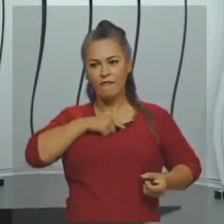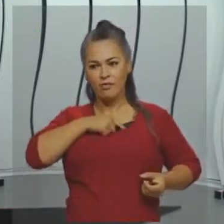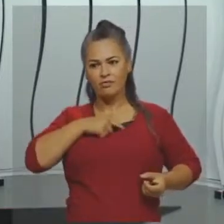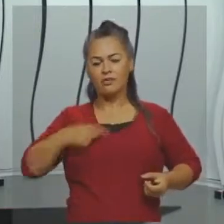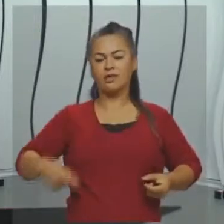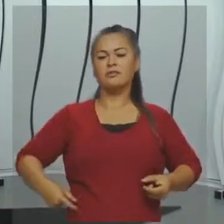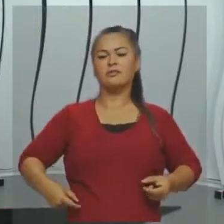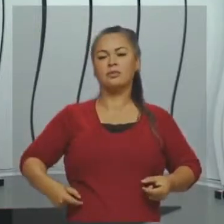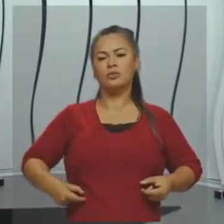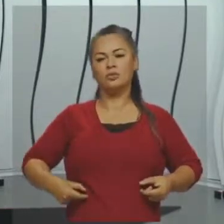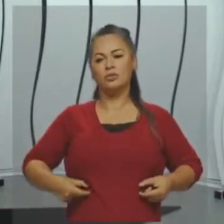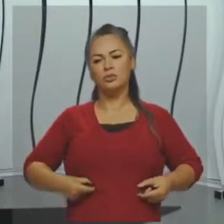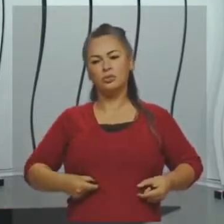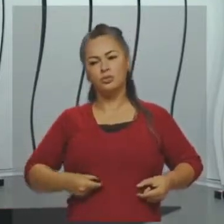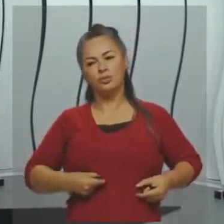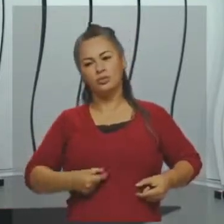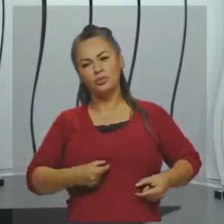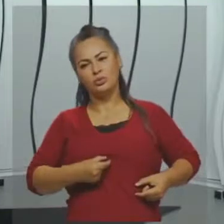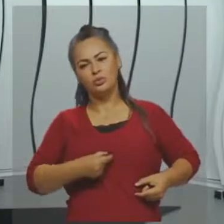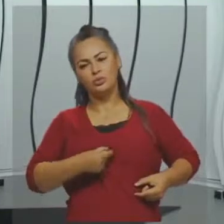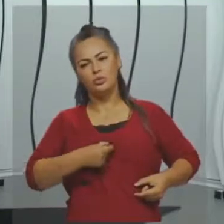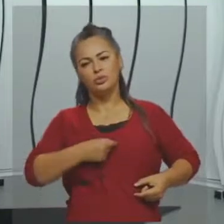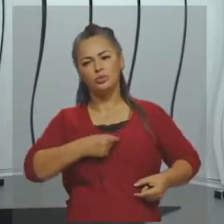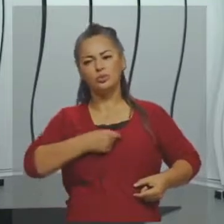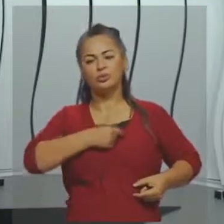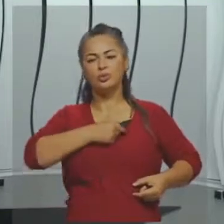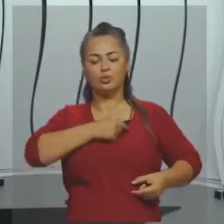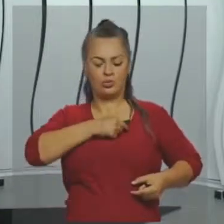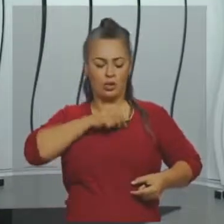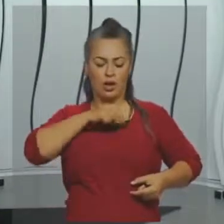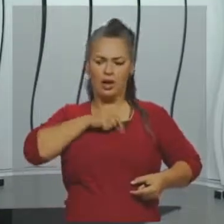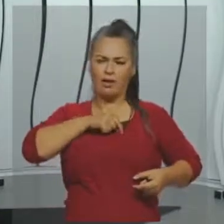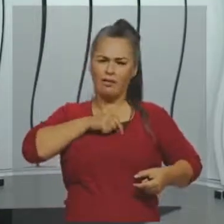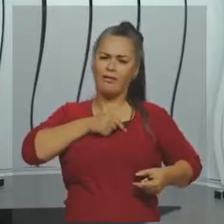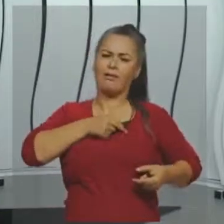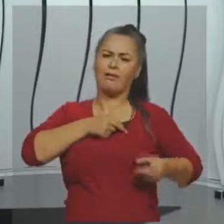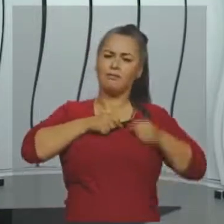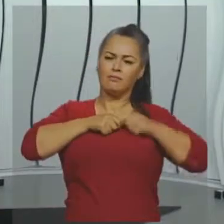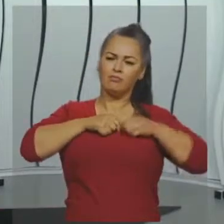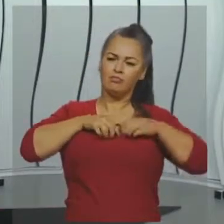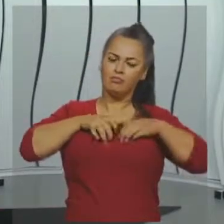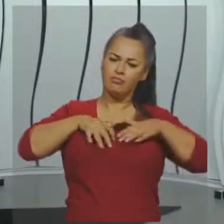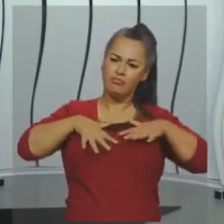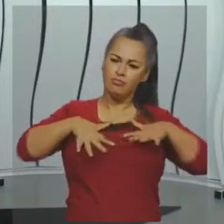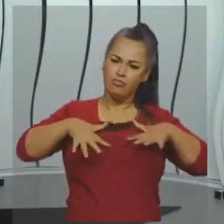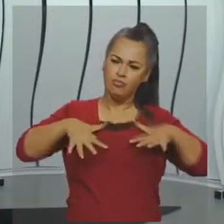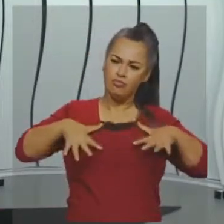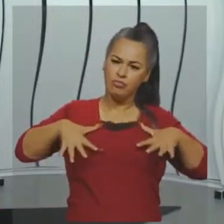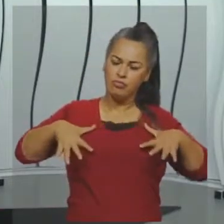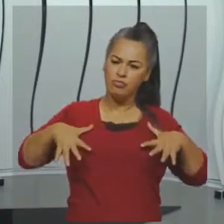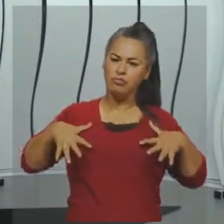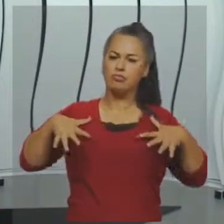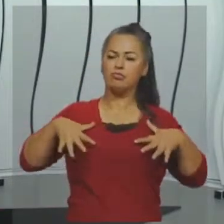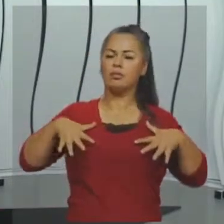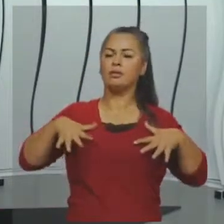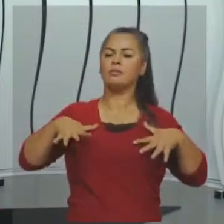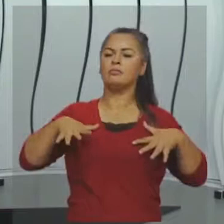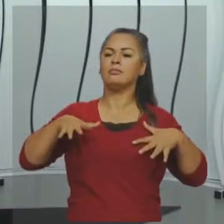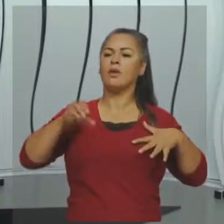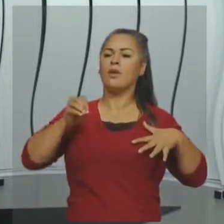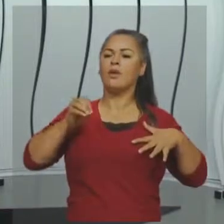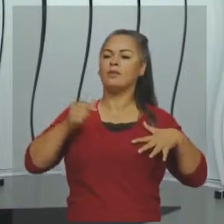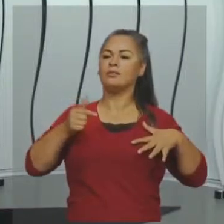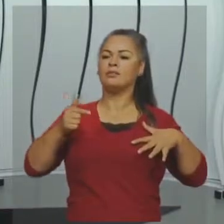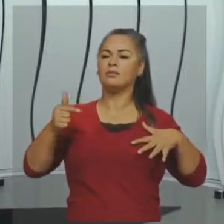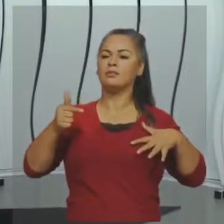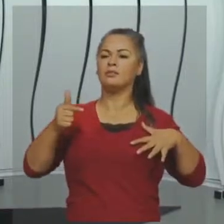que o coração depois jogue esse sangue para o pulmão, aí esse sangue vai pegar oxigênio lá no pulmão, e aí